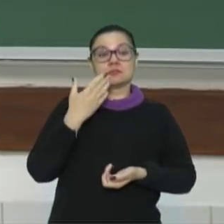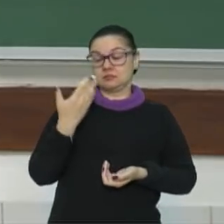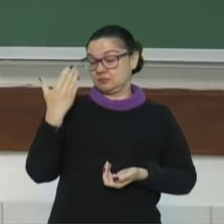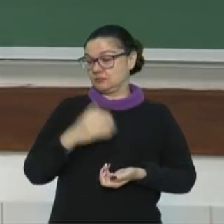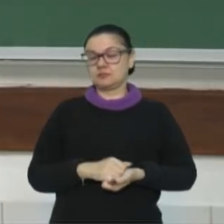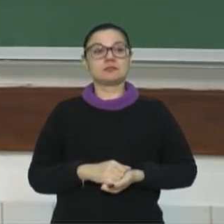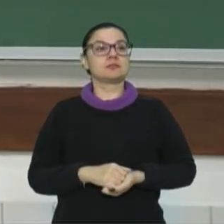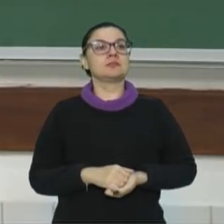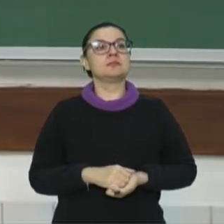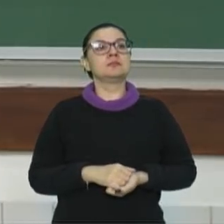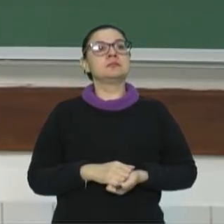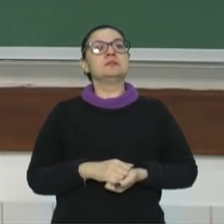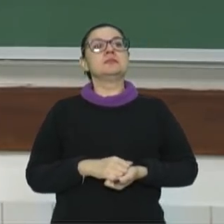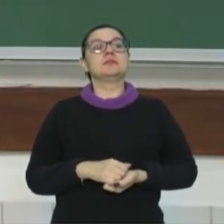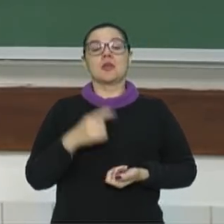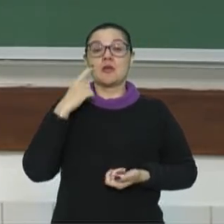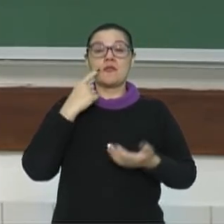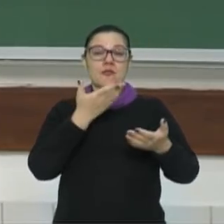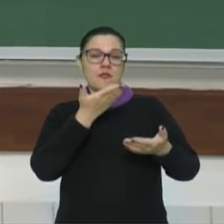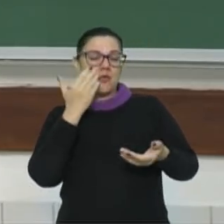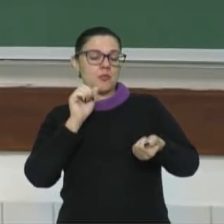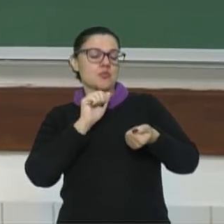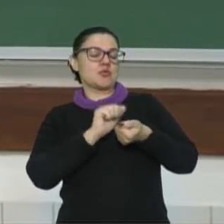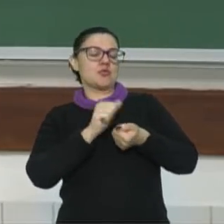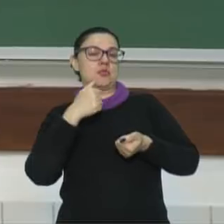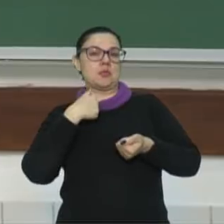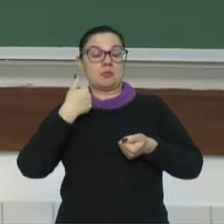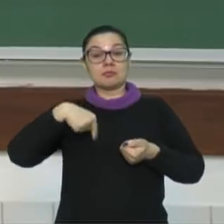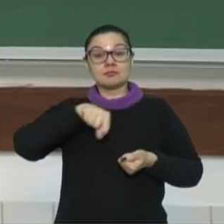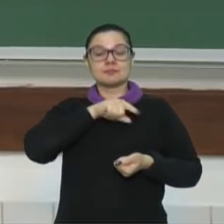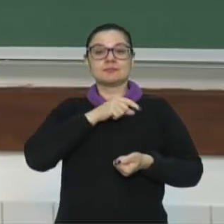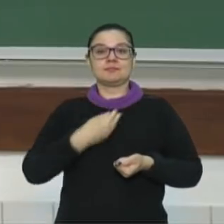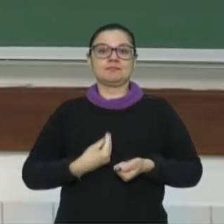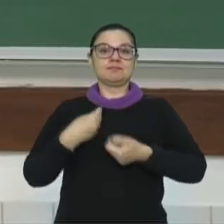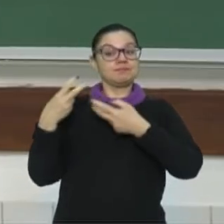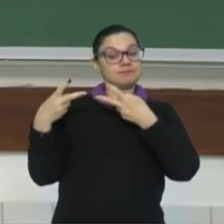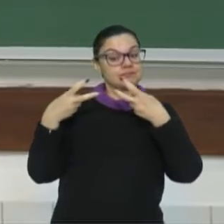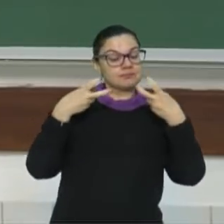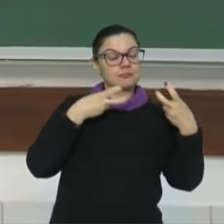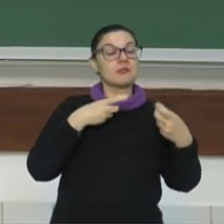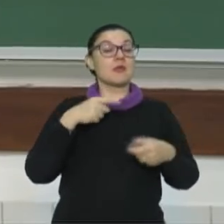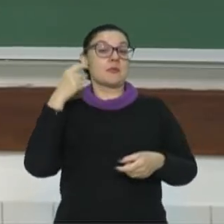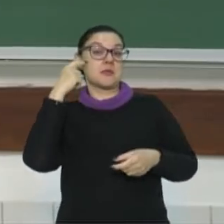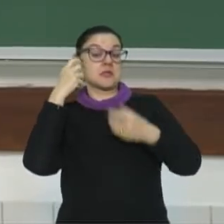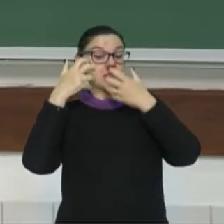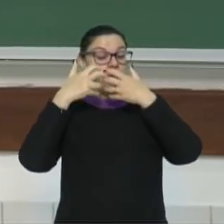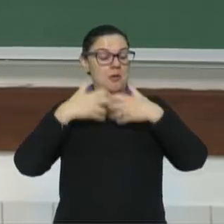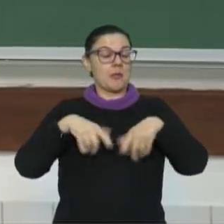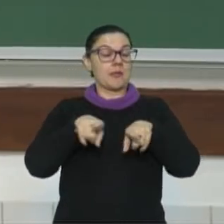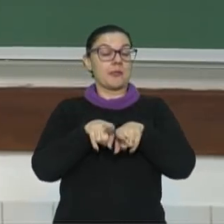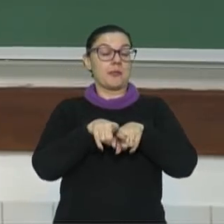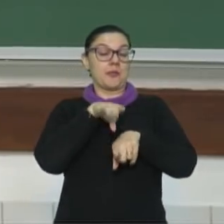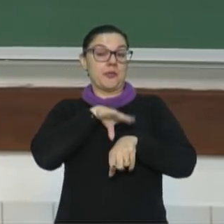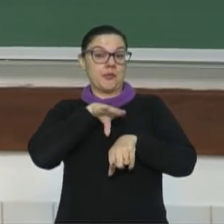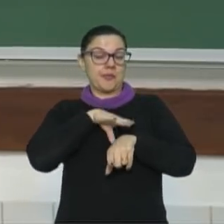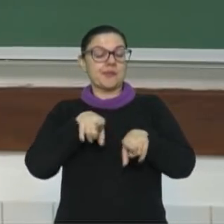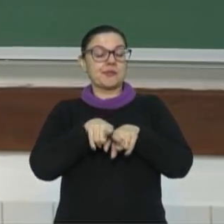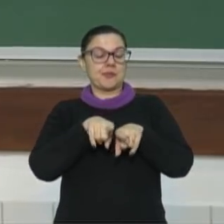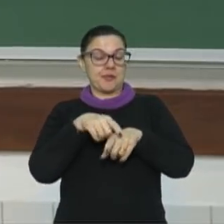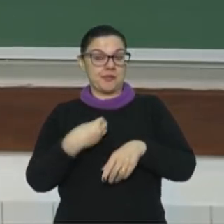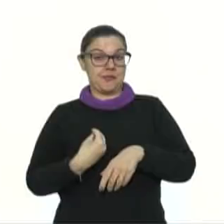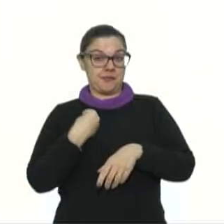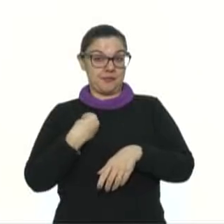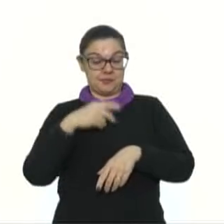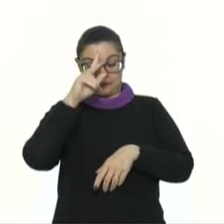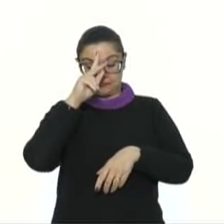lá. Vamos acompanhar comigo e vamos pensar um pouco na nossa vida? Além de pensar português, a gente está pensando também na nossa vida. Olha que bacana.